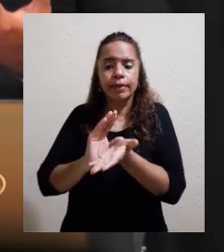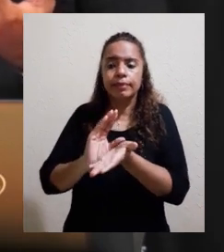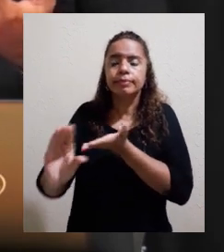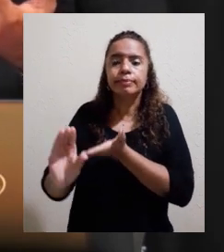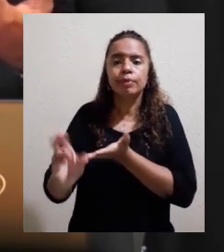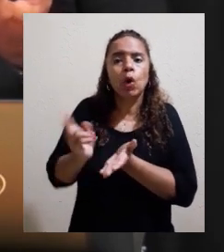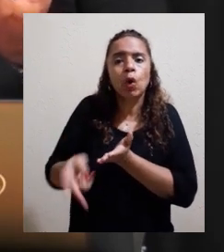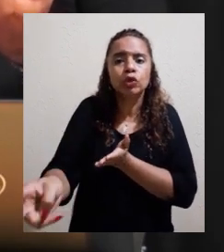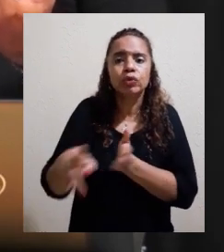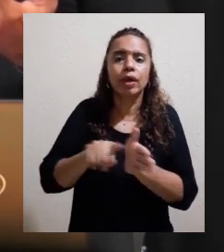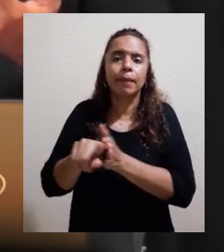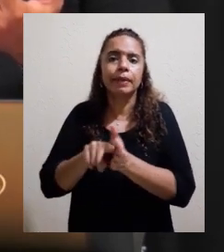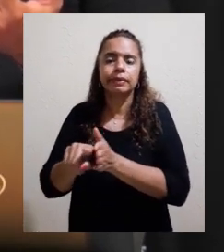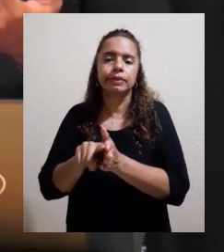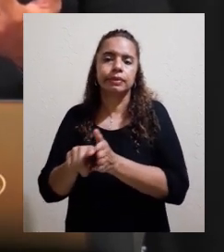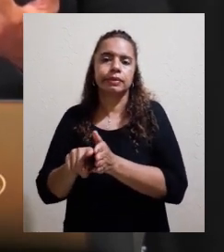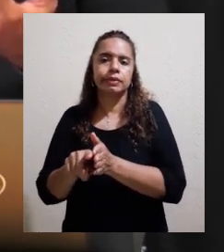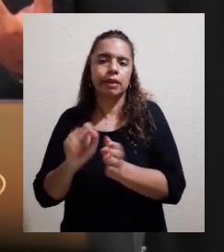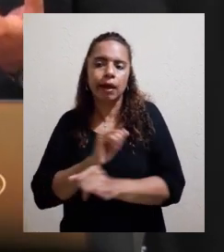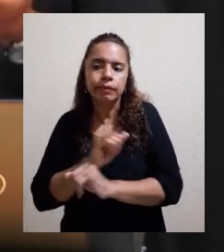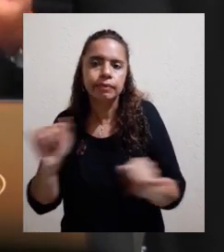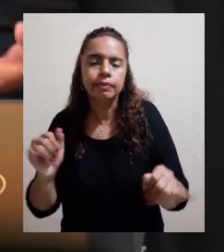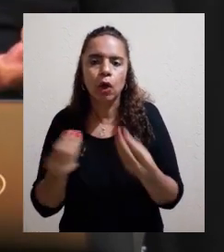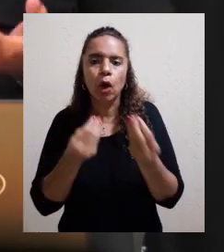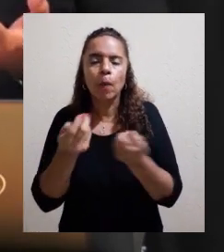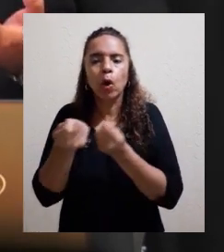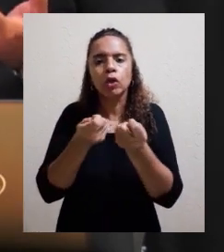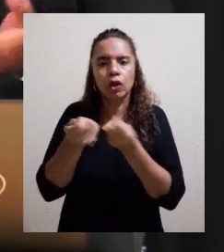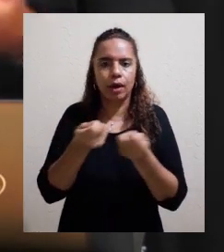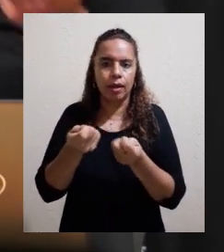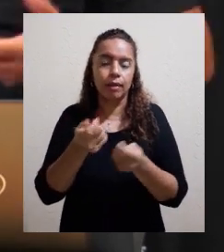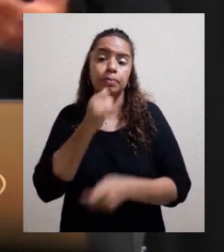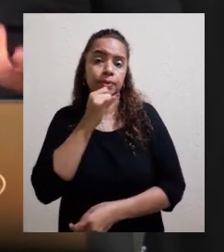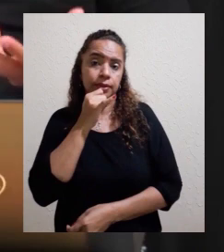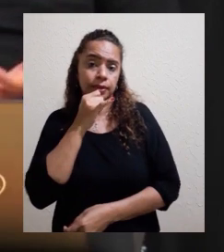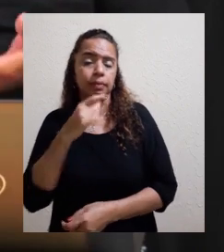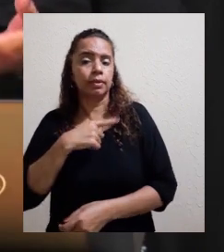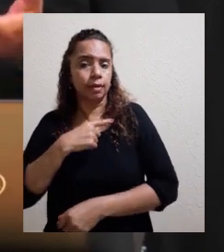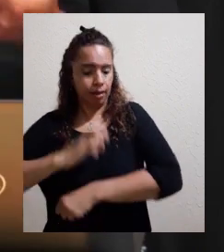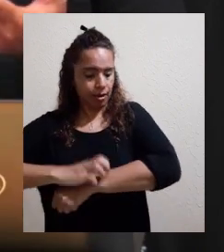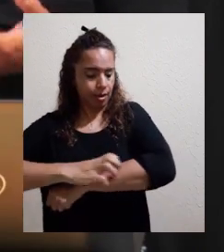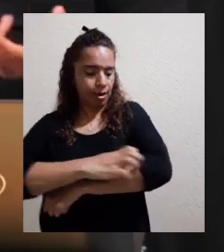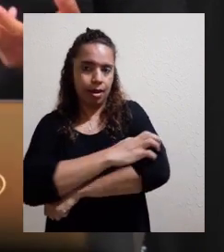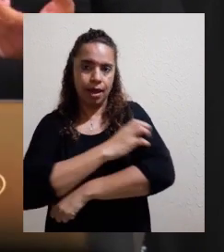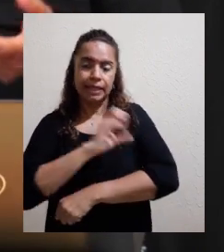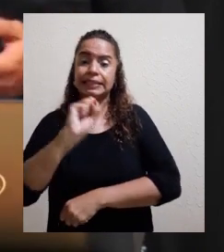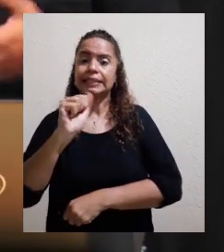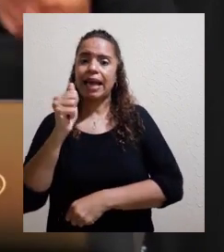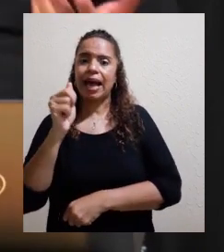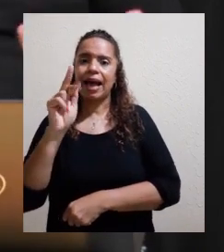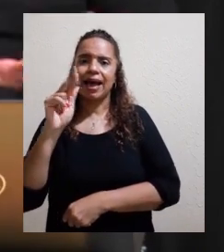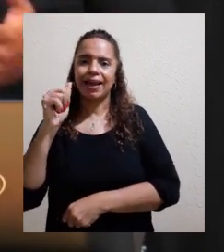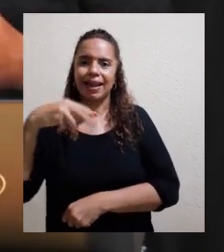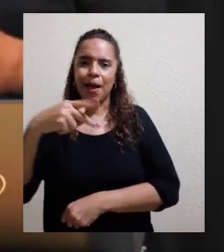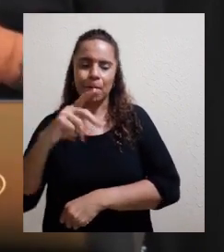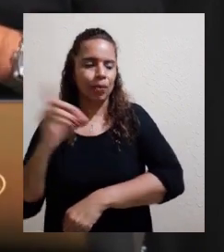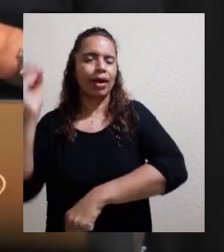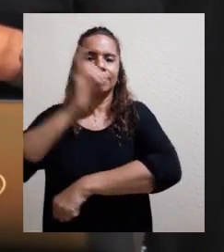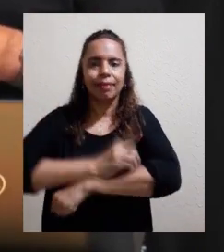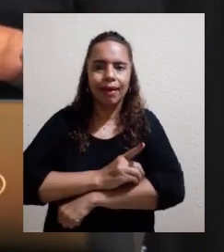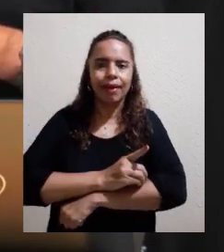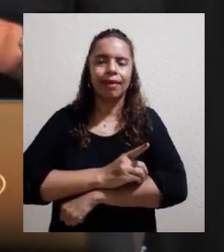gente tem observado o retorno, como sarampo, e as que a gente já convive, que é a da dengue, né?